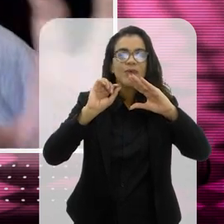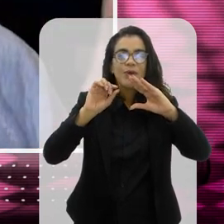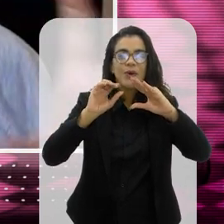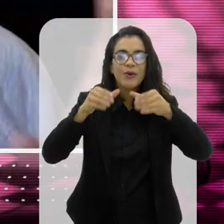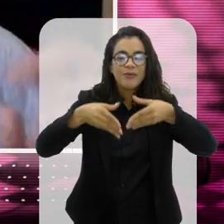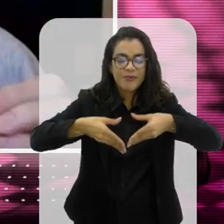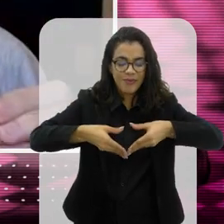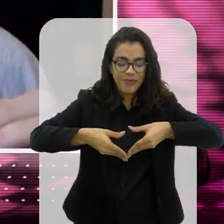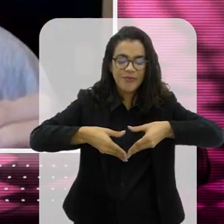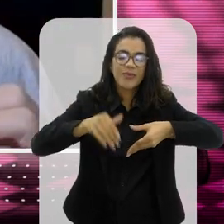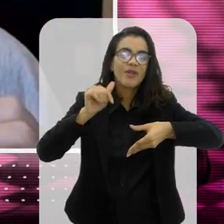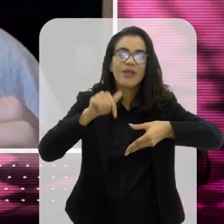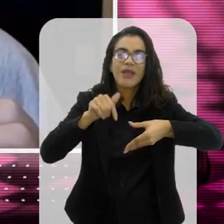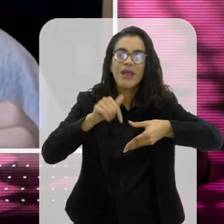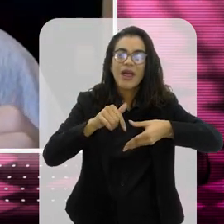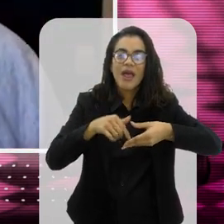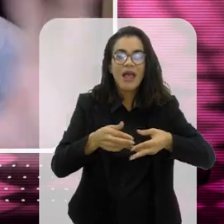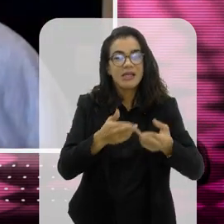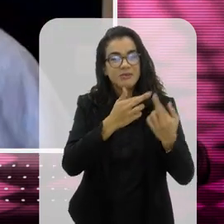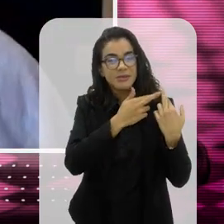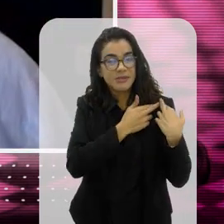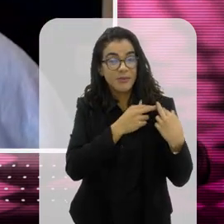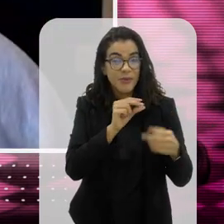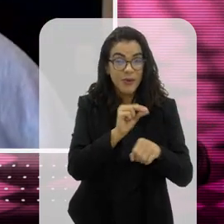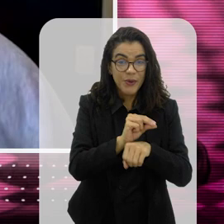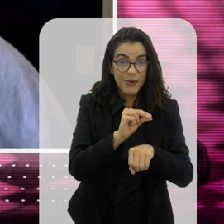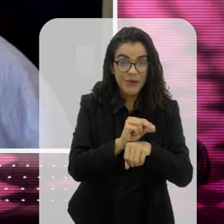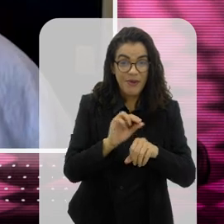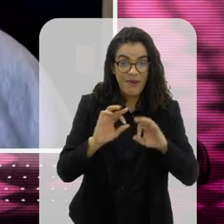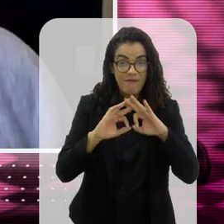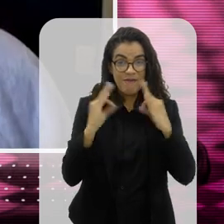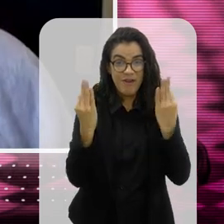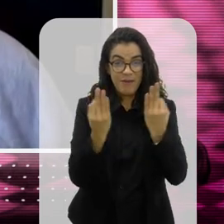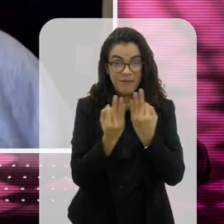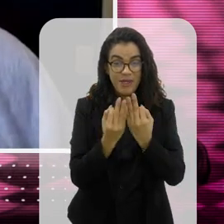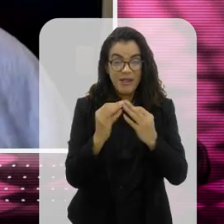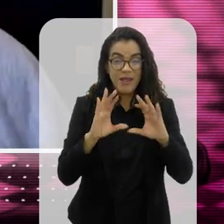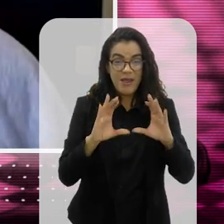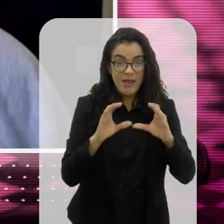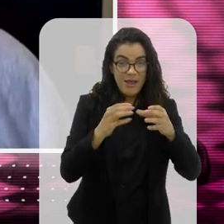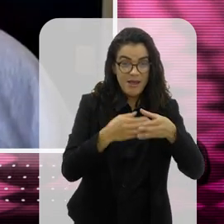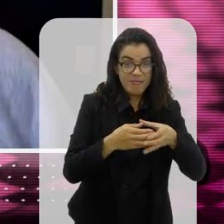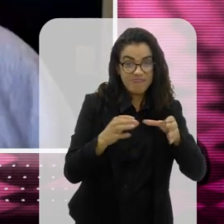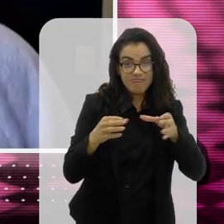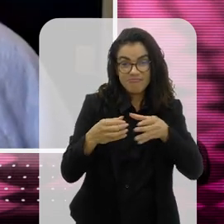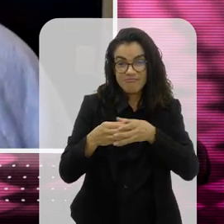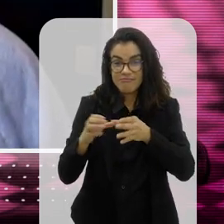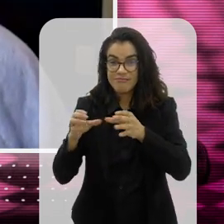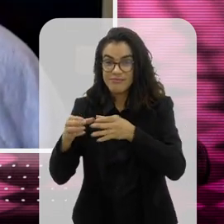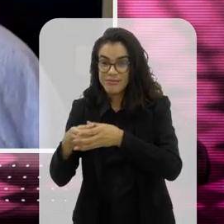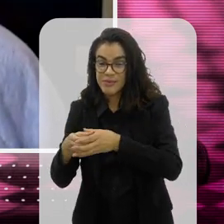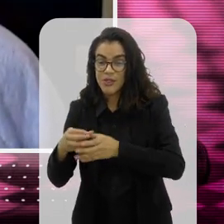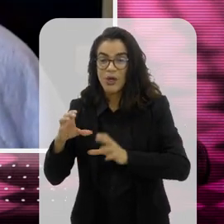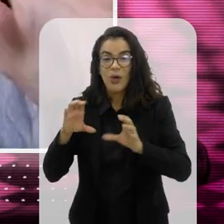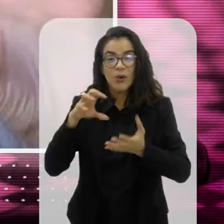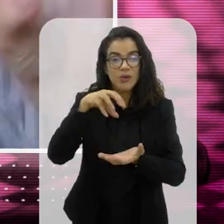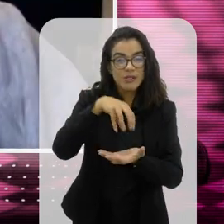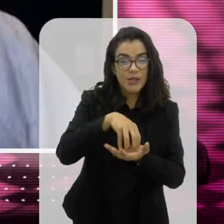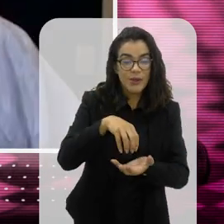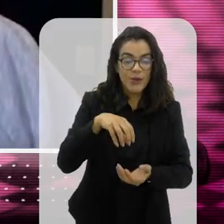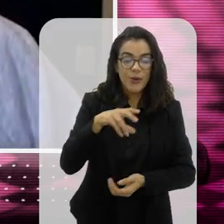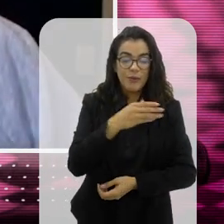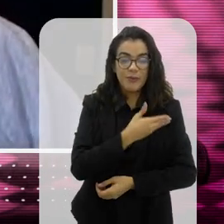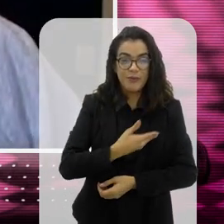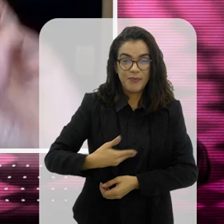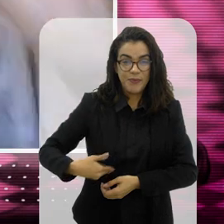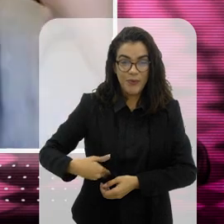num losango, que é a corresponsabilidade sobre o cuidado. Então, você tem as famílias, as comunidades, o